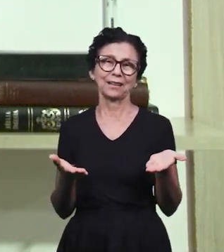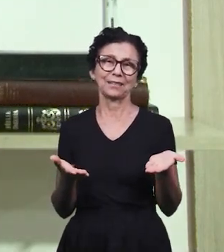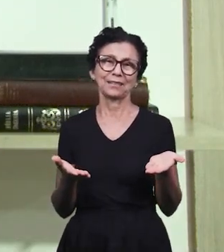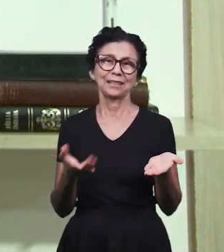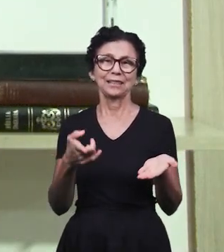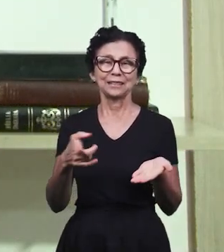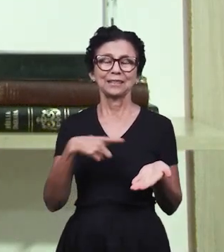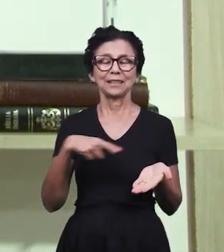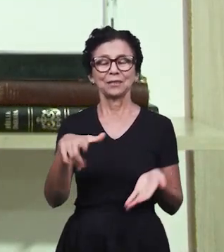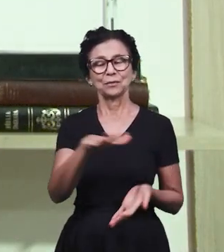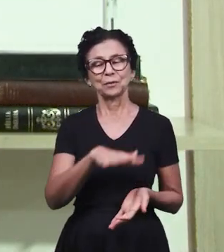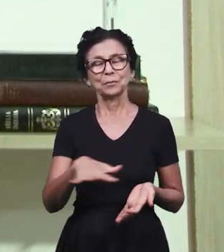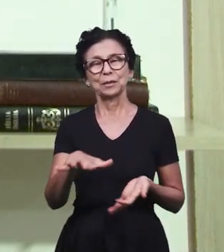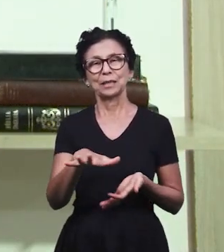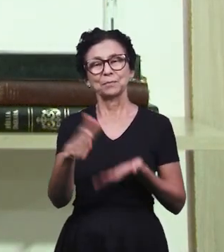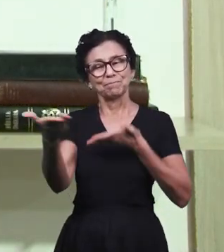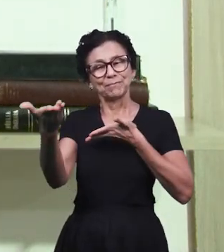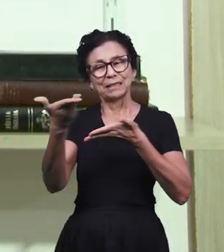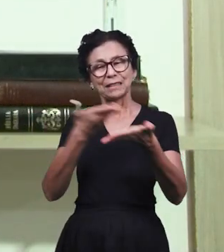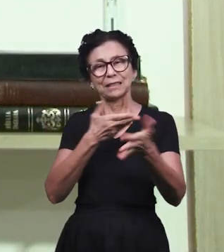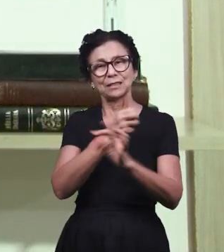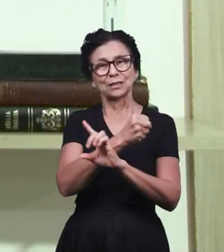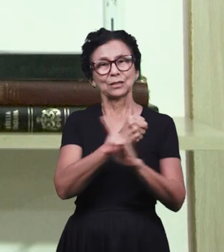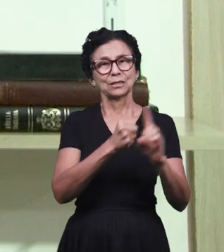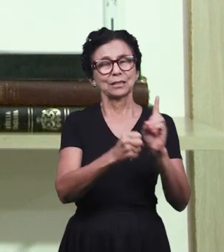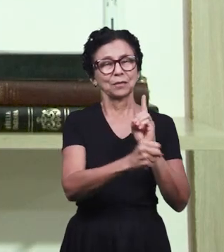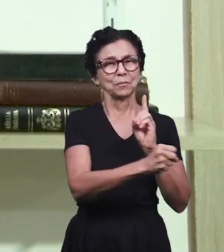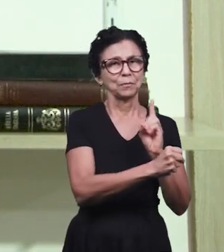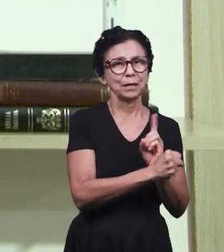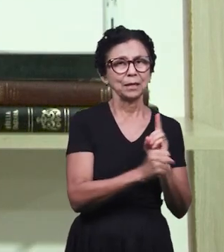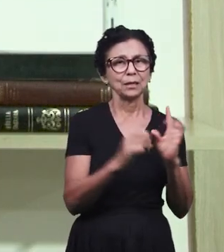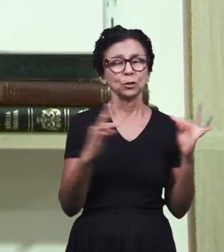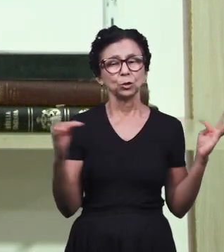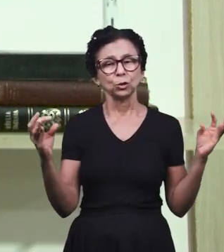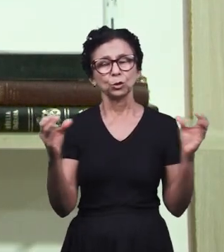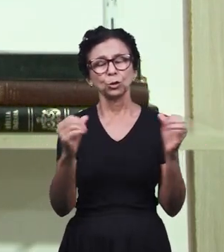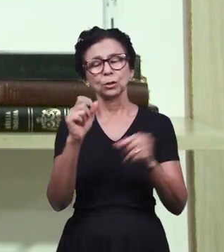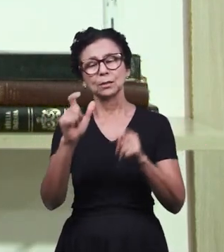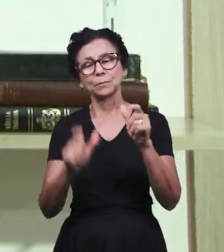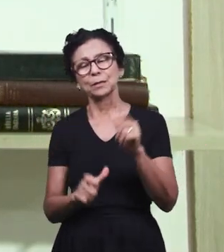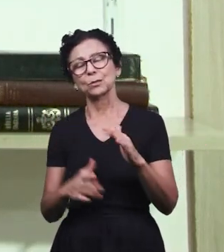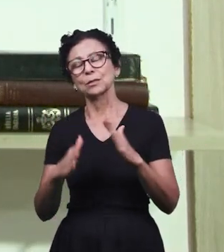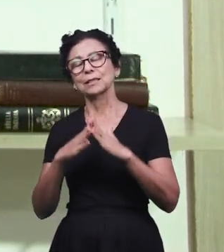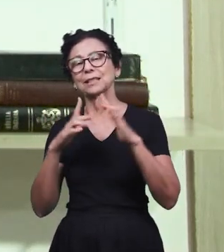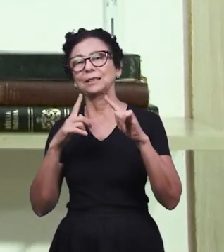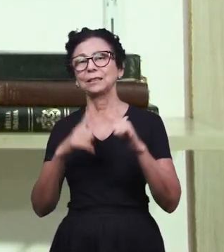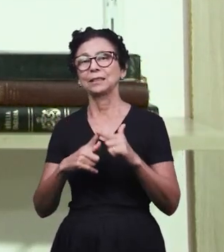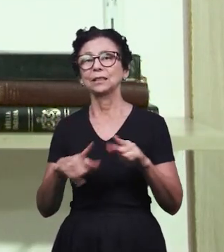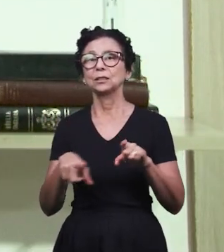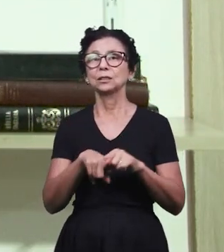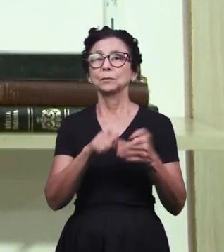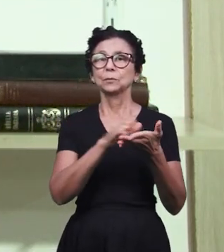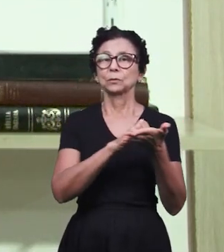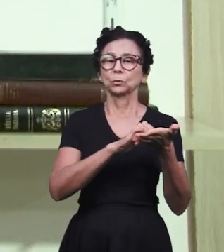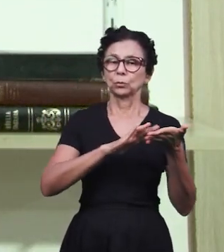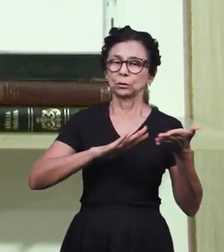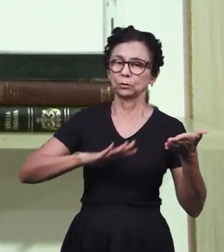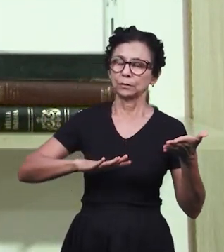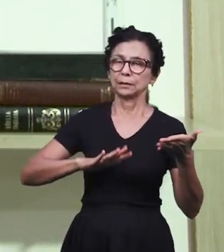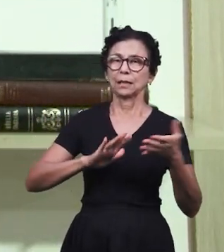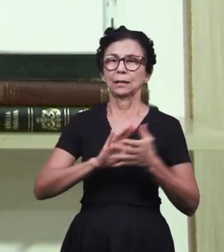eles possam interagir socialmente com os irmãos e interagir também com as atividades da igreja.